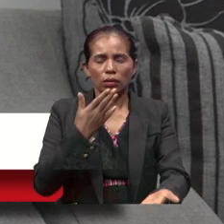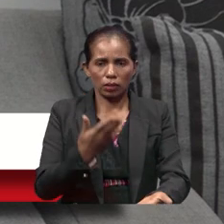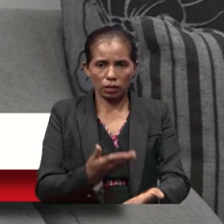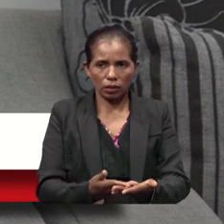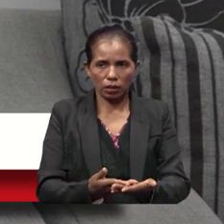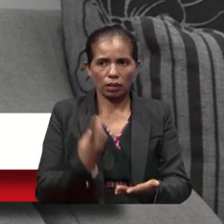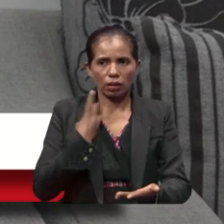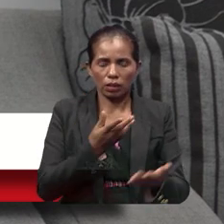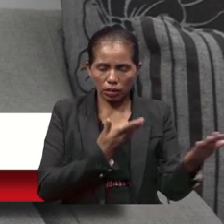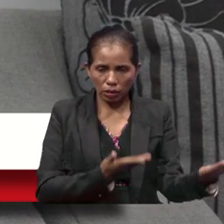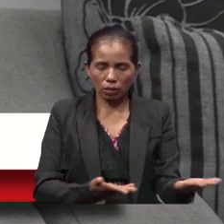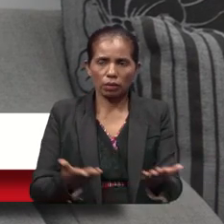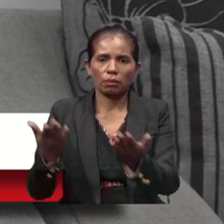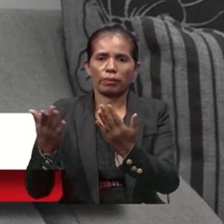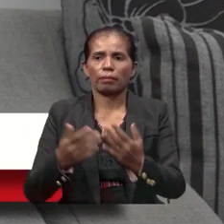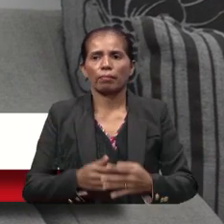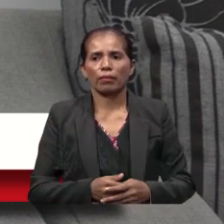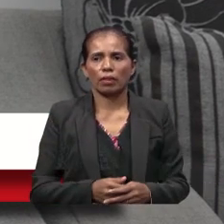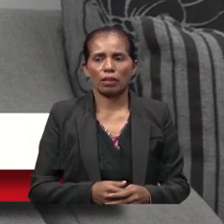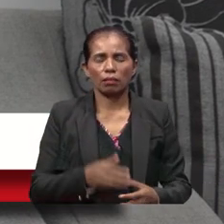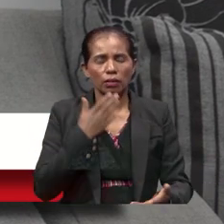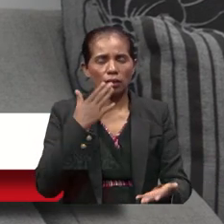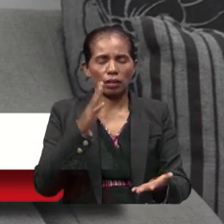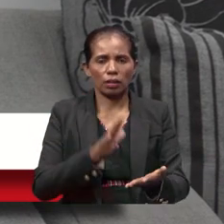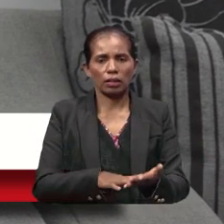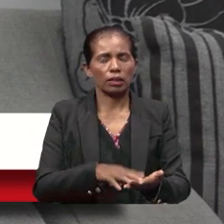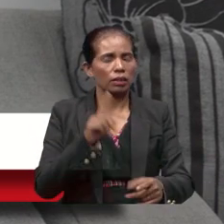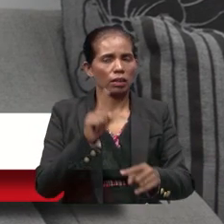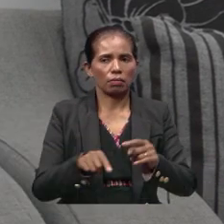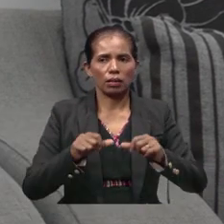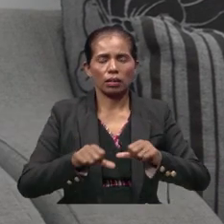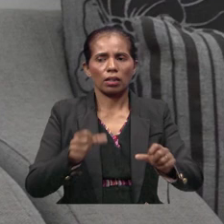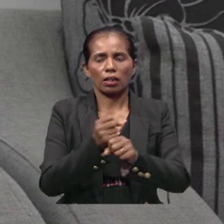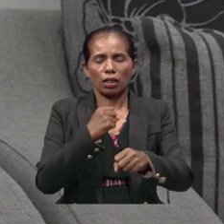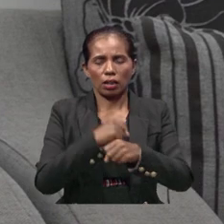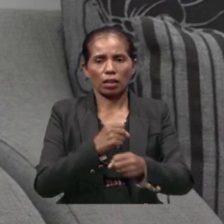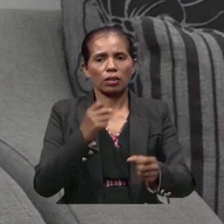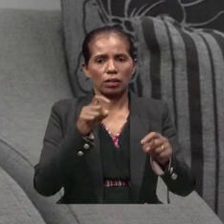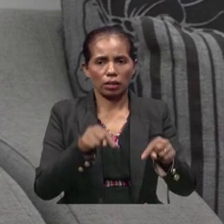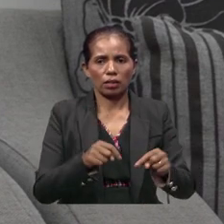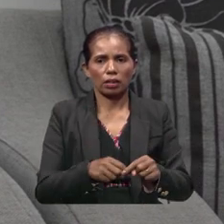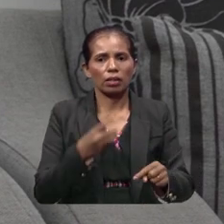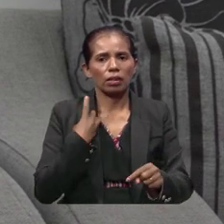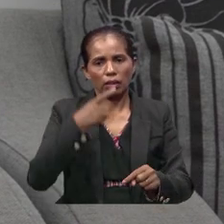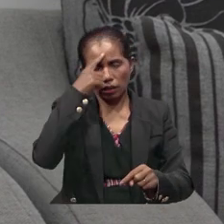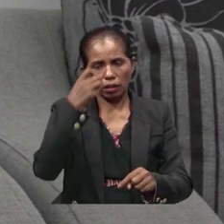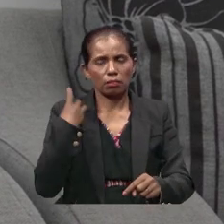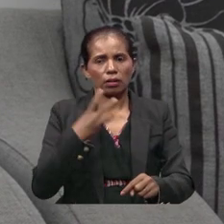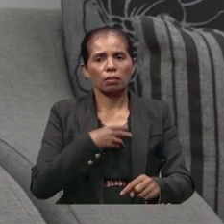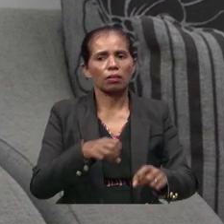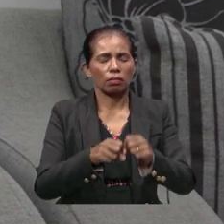e te lure ba oen. Pot ne behat i tele vede ba den tin ki halvi de ne halvi de ne pe tambi tamak straga